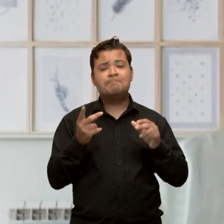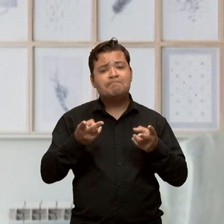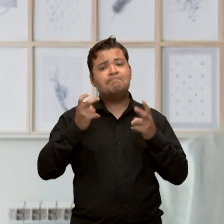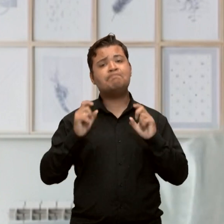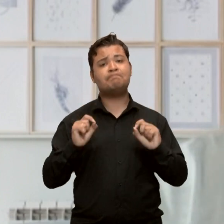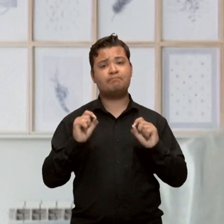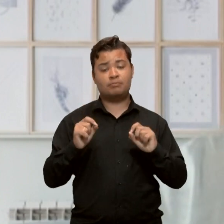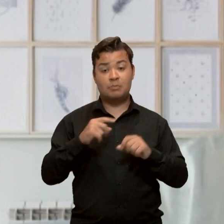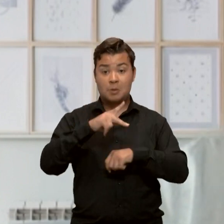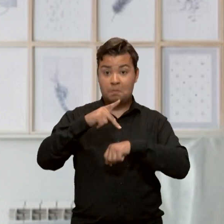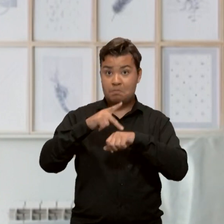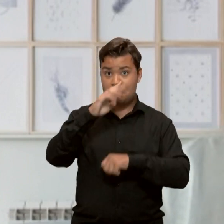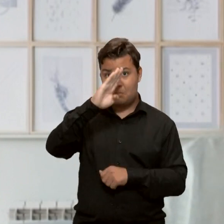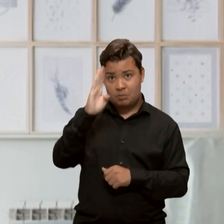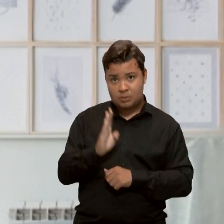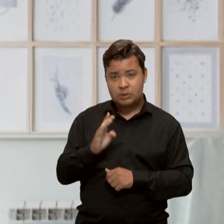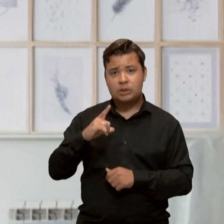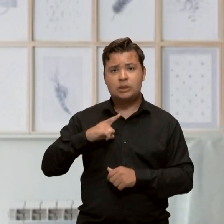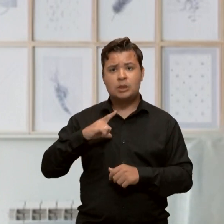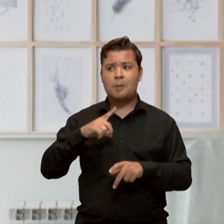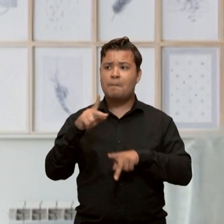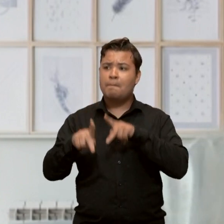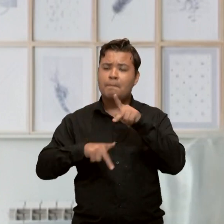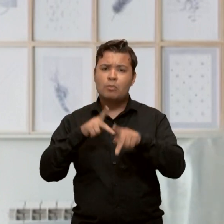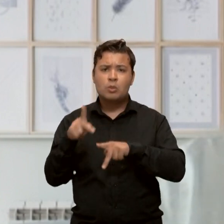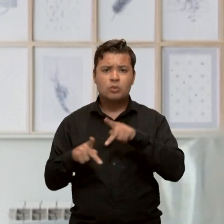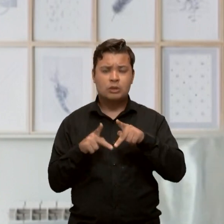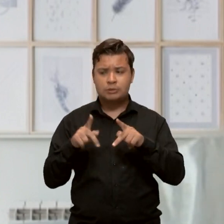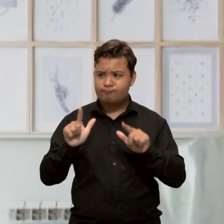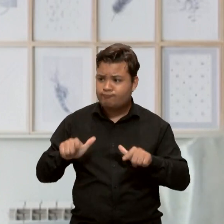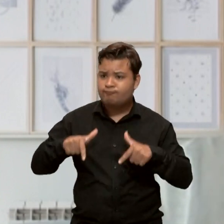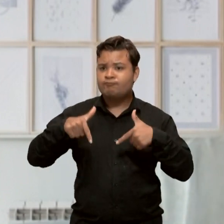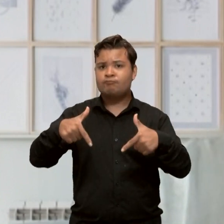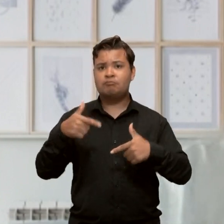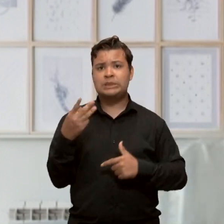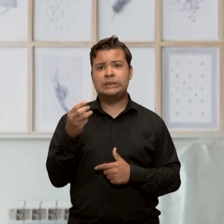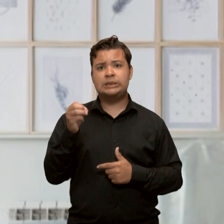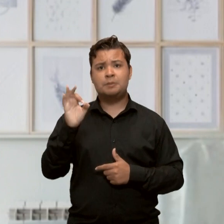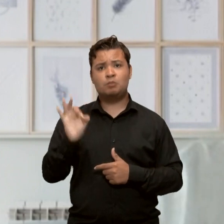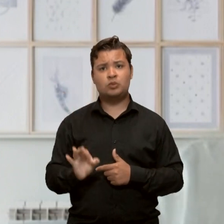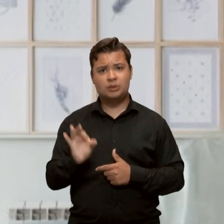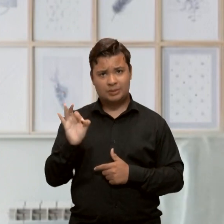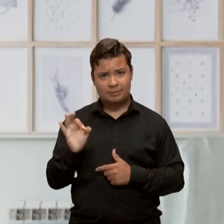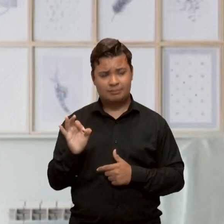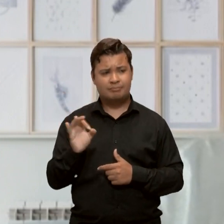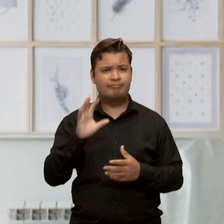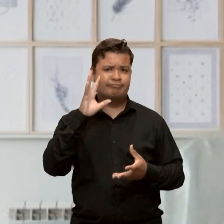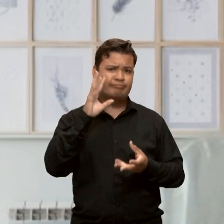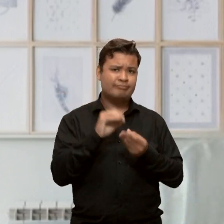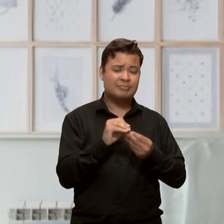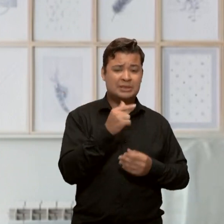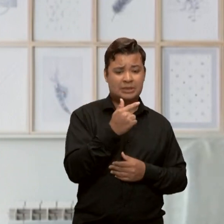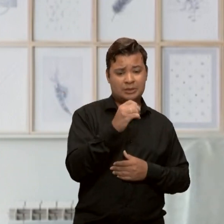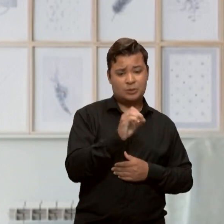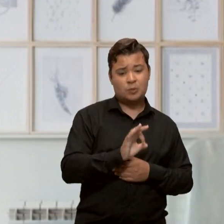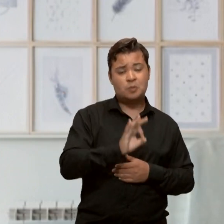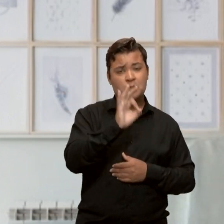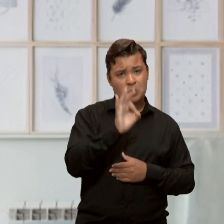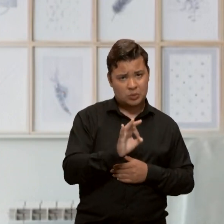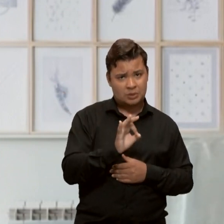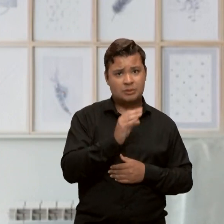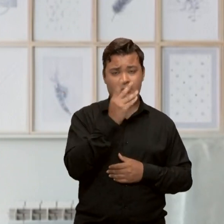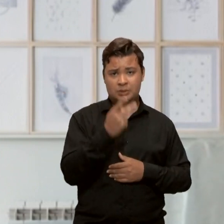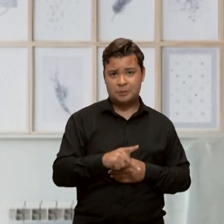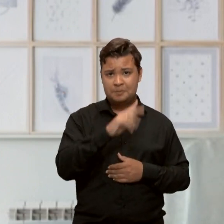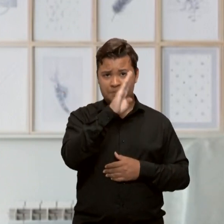Brasil, nós temos uma população ativa de 30%, ou seja, 70% dos brasileiros não têm acesso